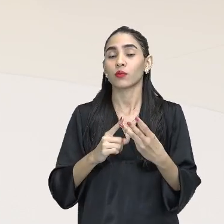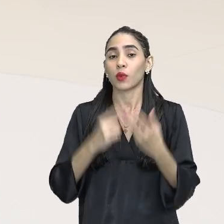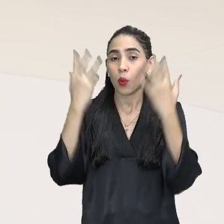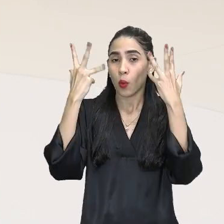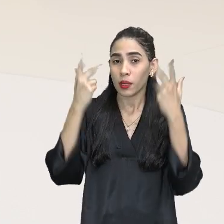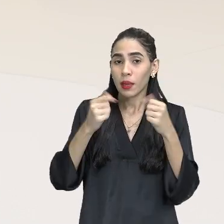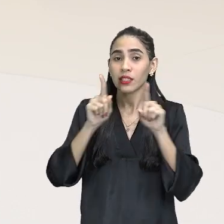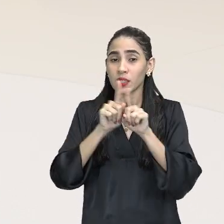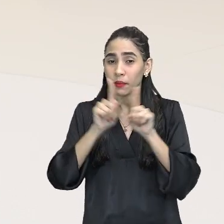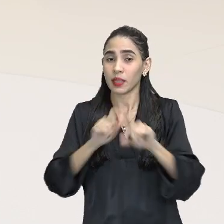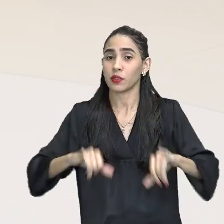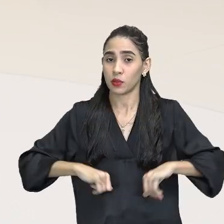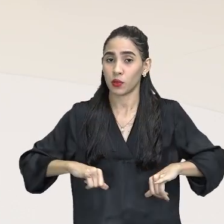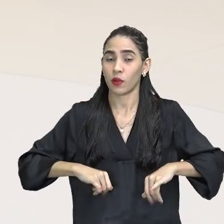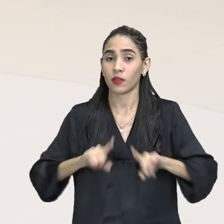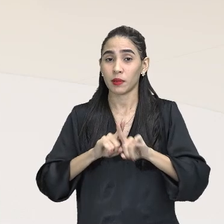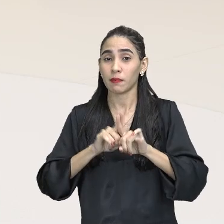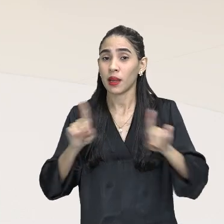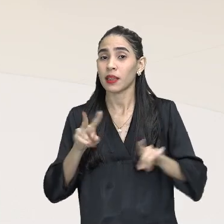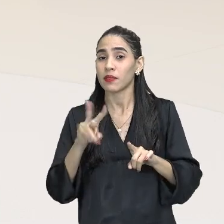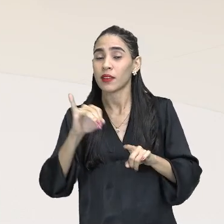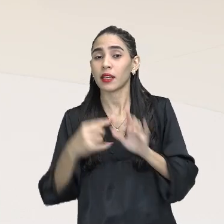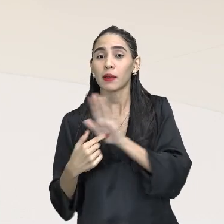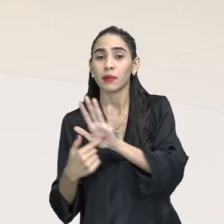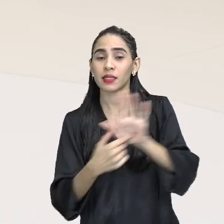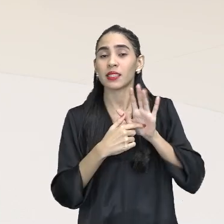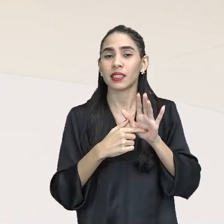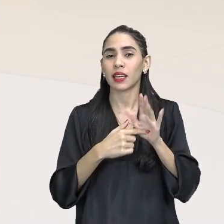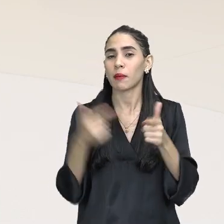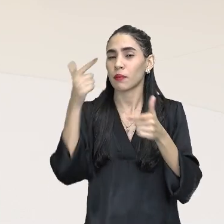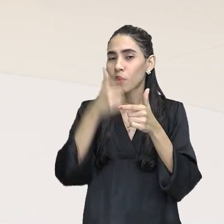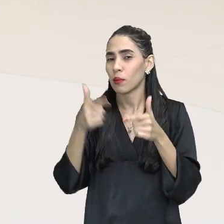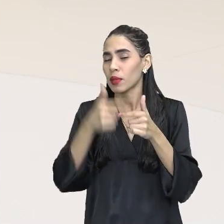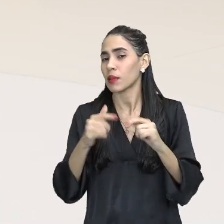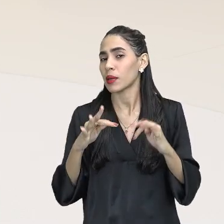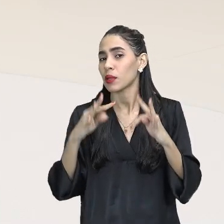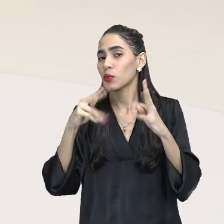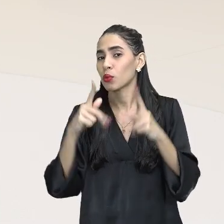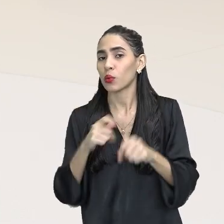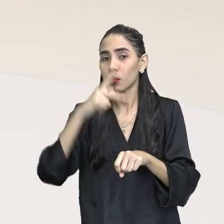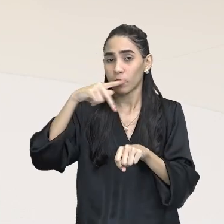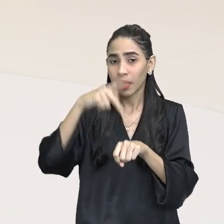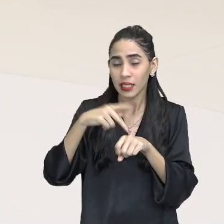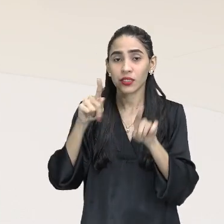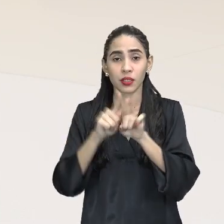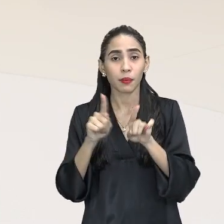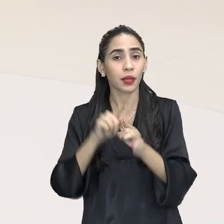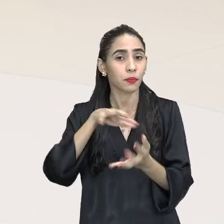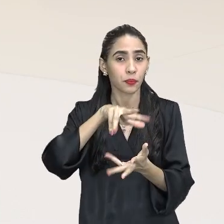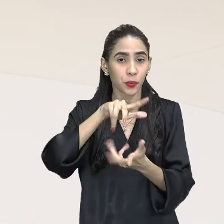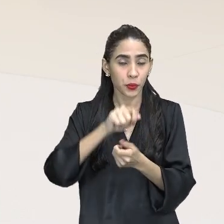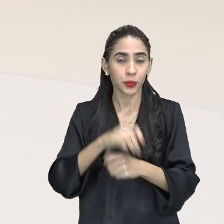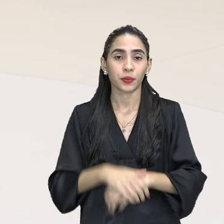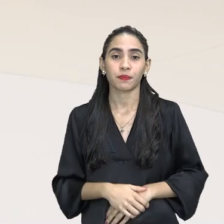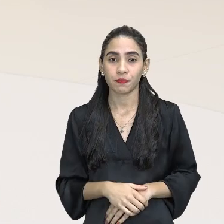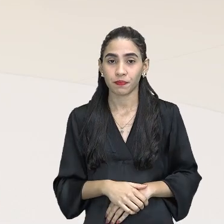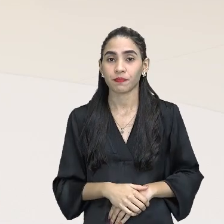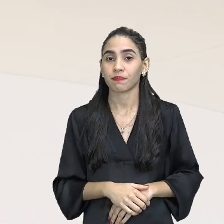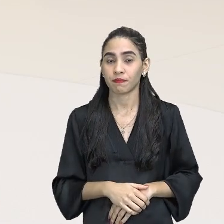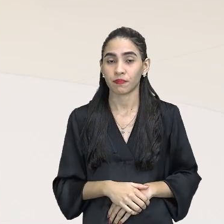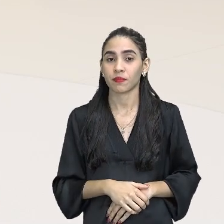né? Mas também isso traz consequências para todo o país e também para o mundo, né, professora? Isso,